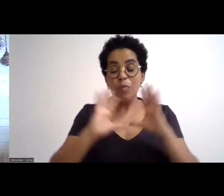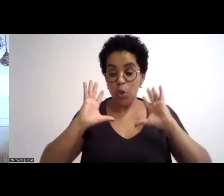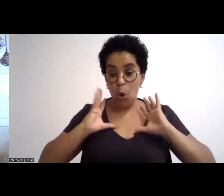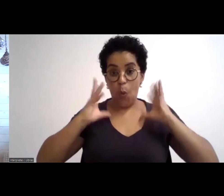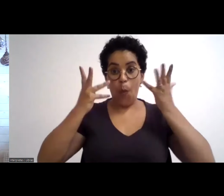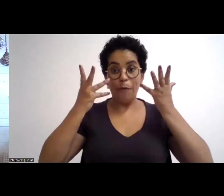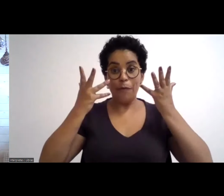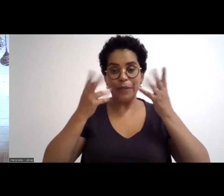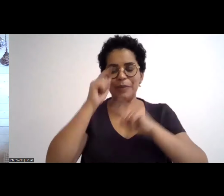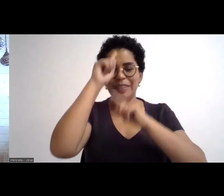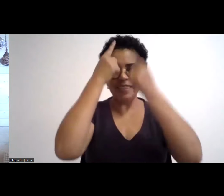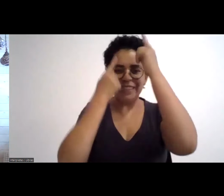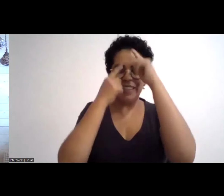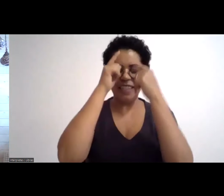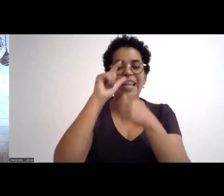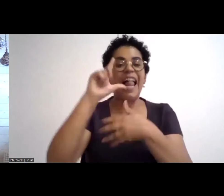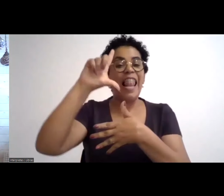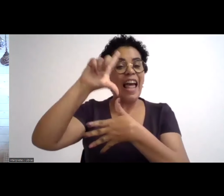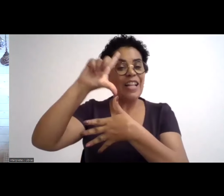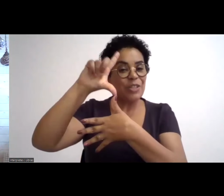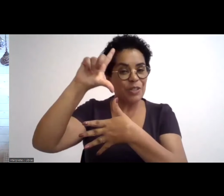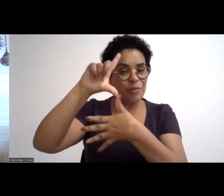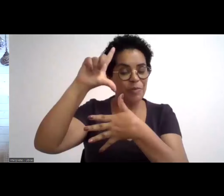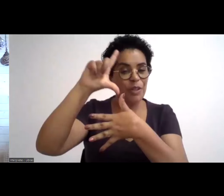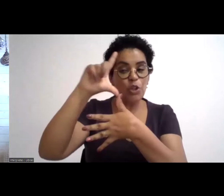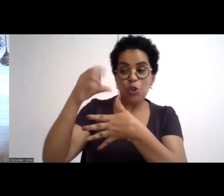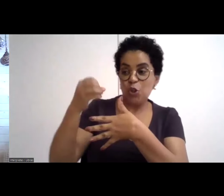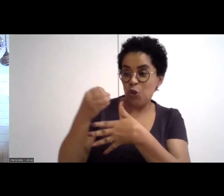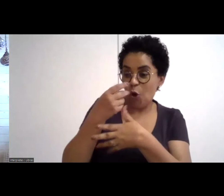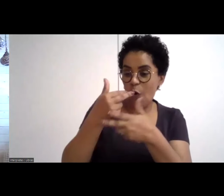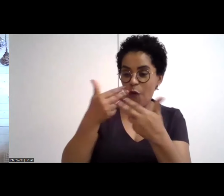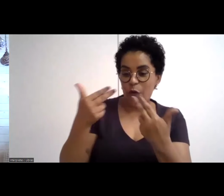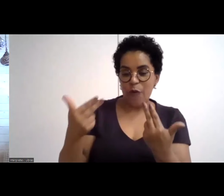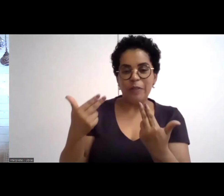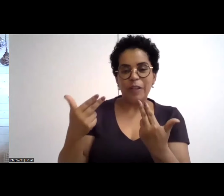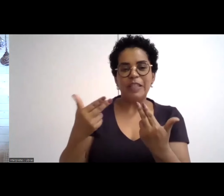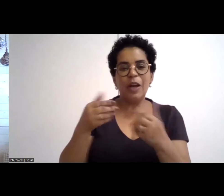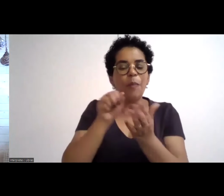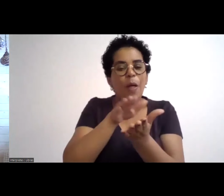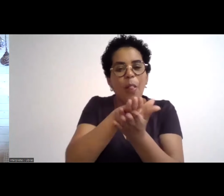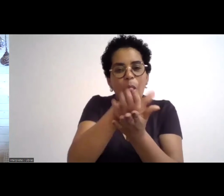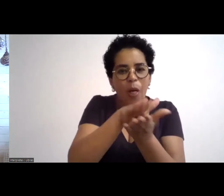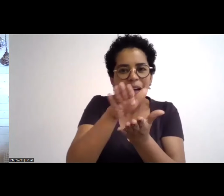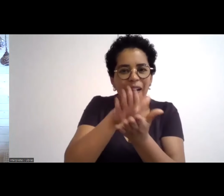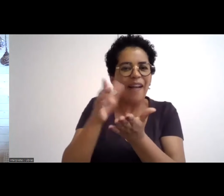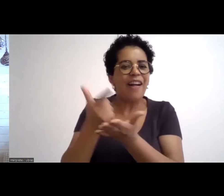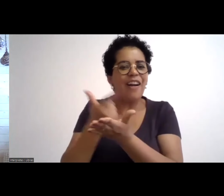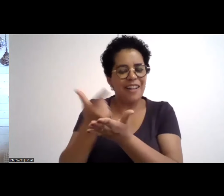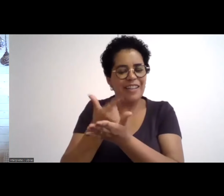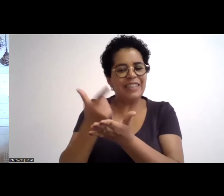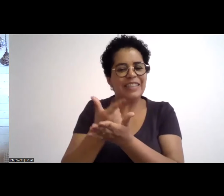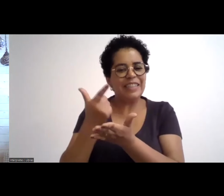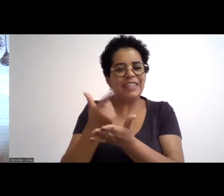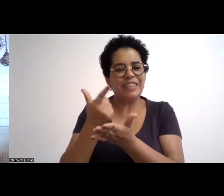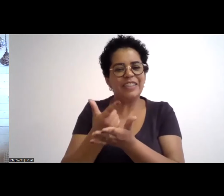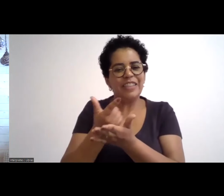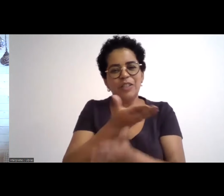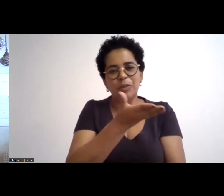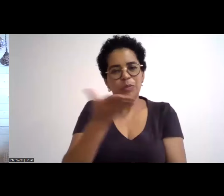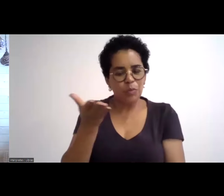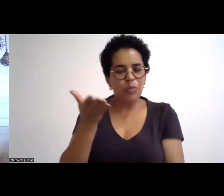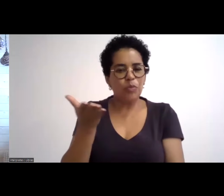criatividade latino-americano e de inovação. Eu estou lançando lá um livro que talvez seja um